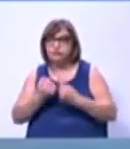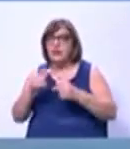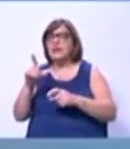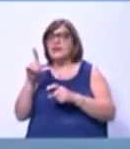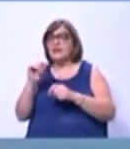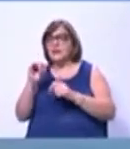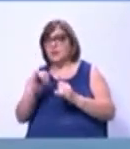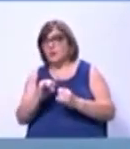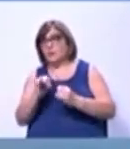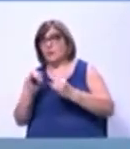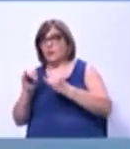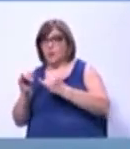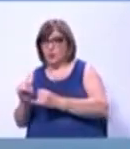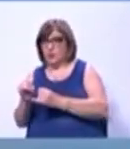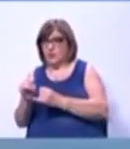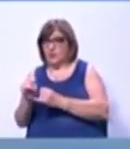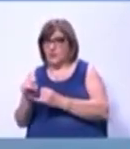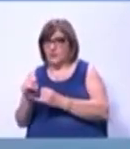por outro lado,